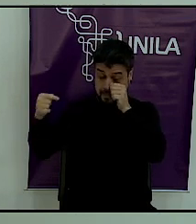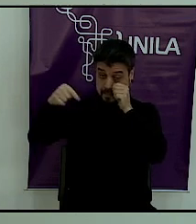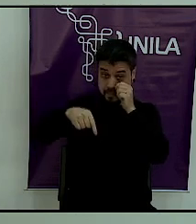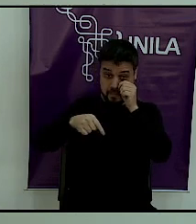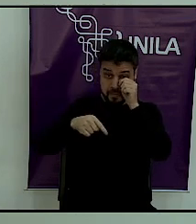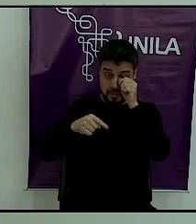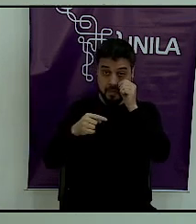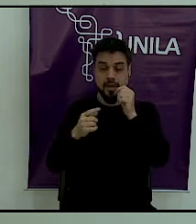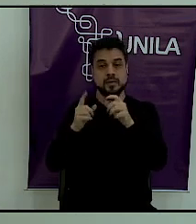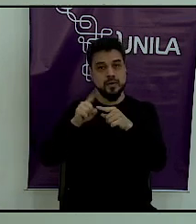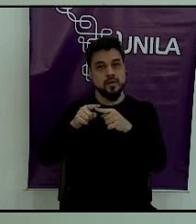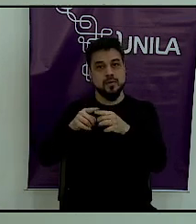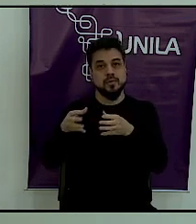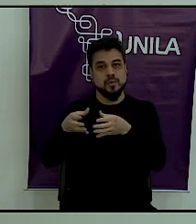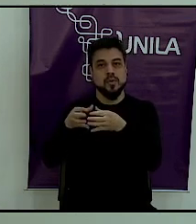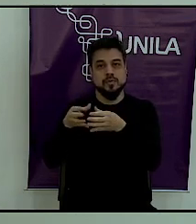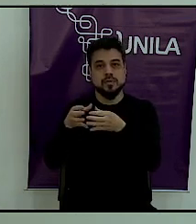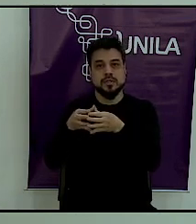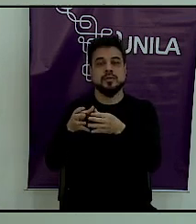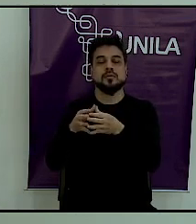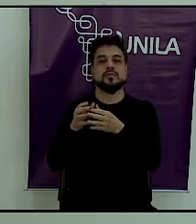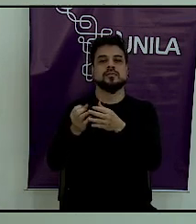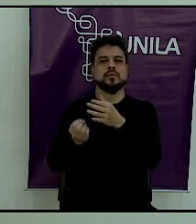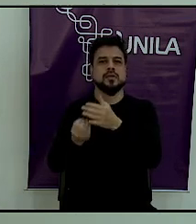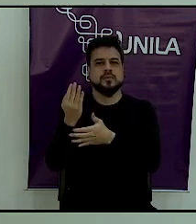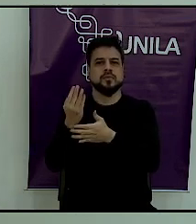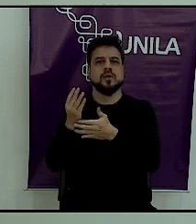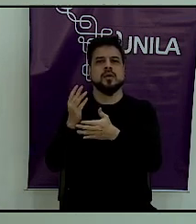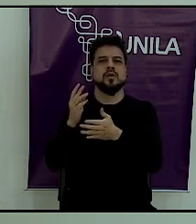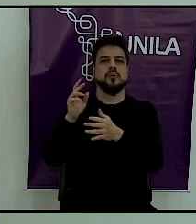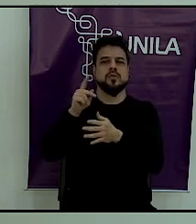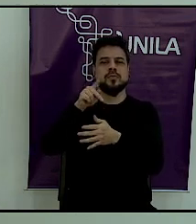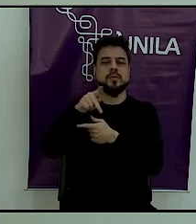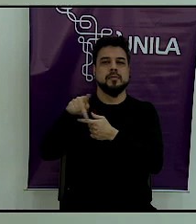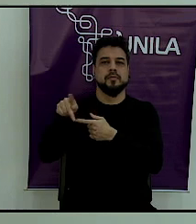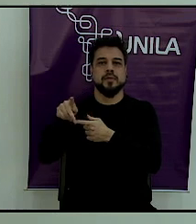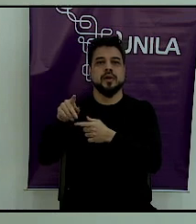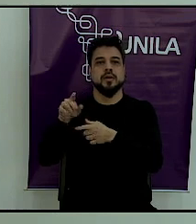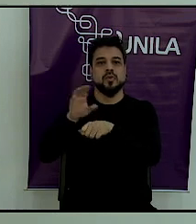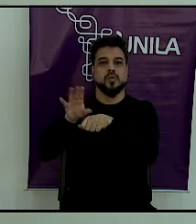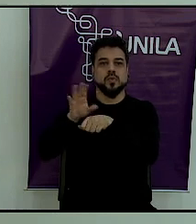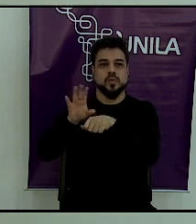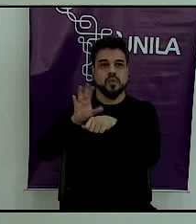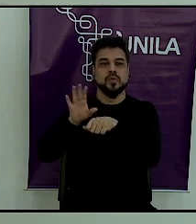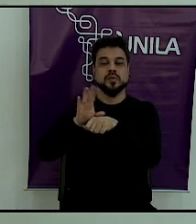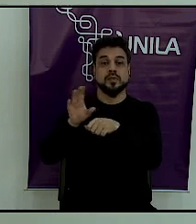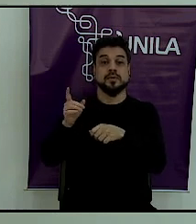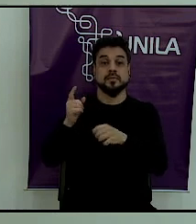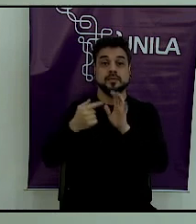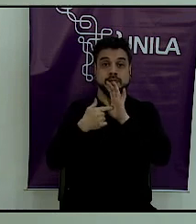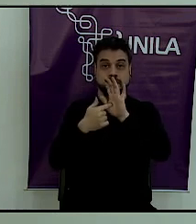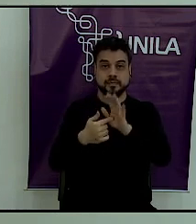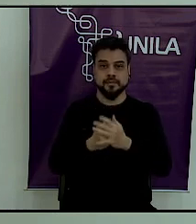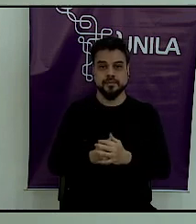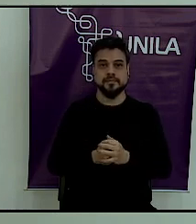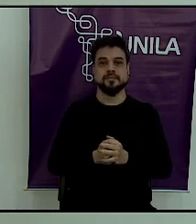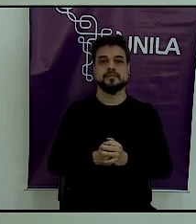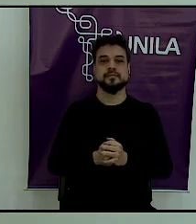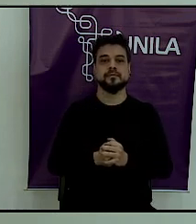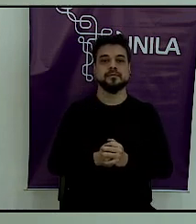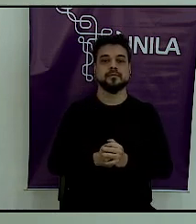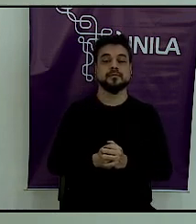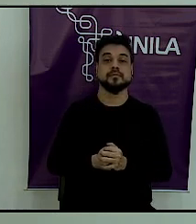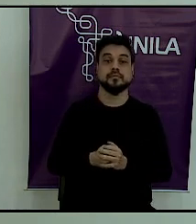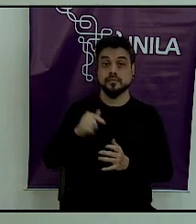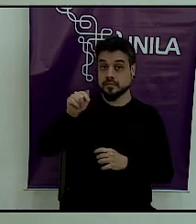dos membros da comissão de elaboração do projeto político-pedagógico estivesse presente para fazer a apresentação da proposta.